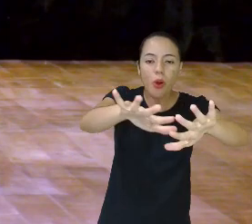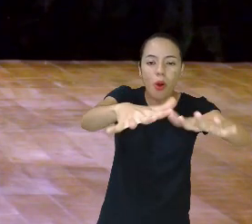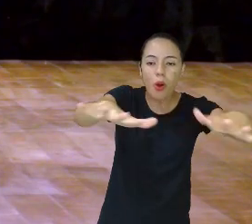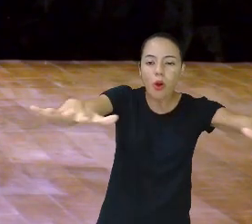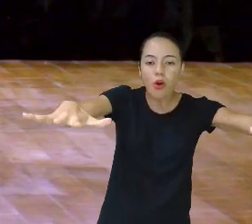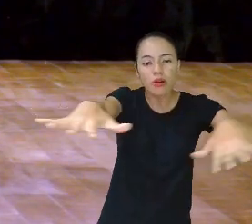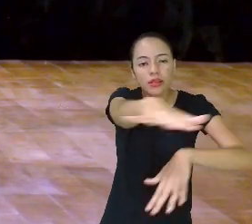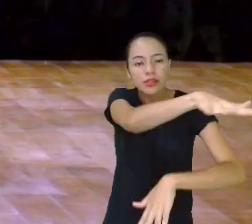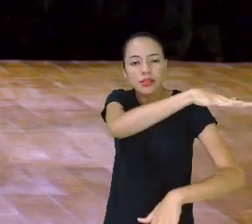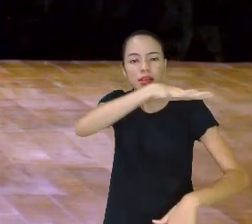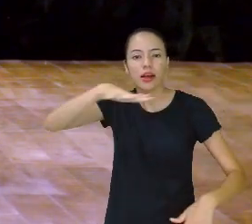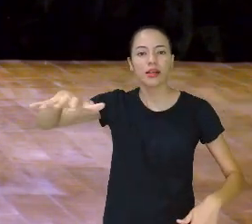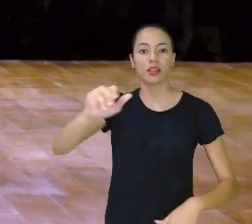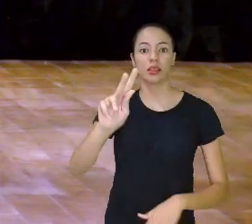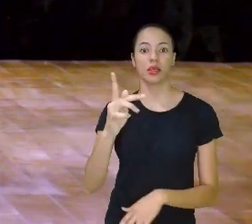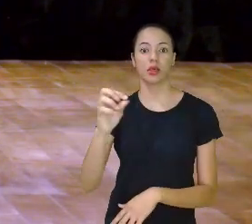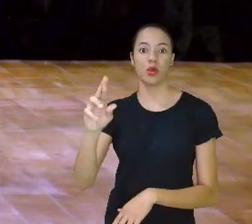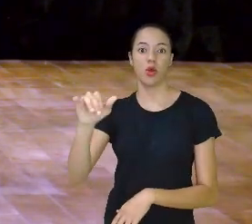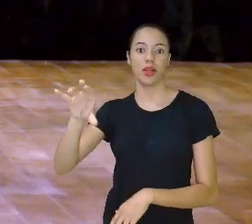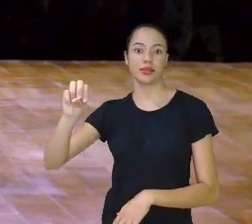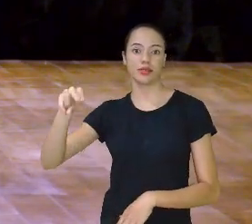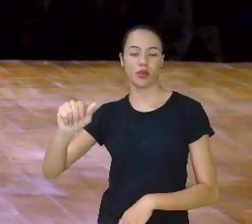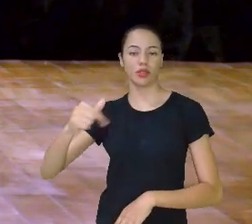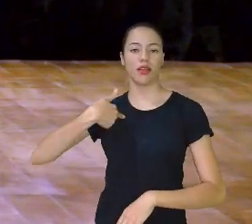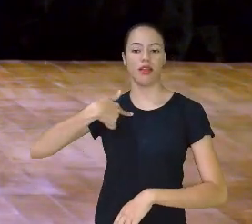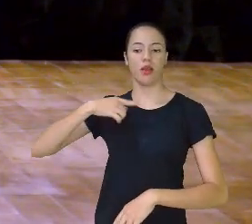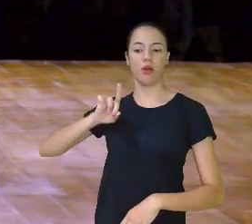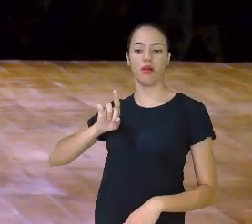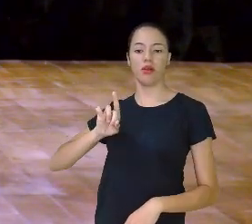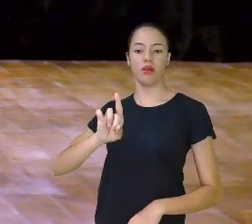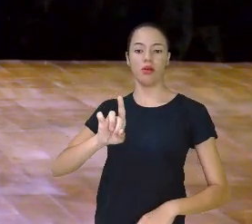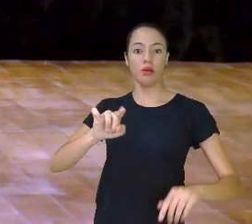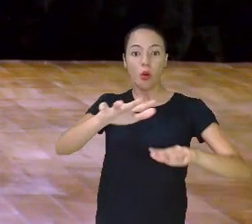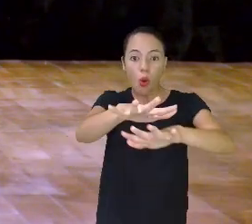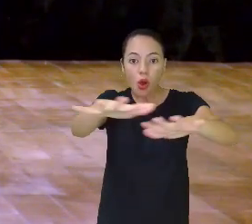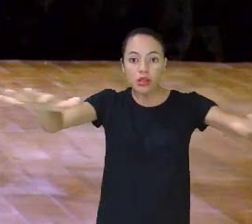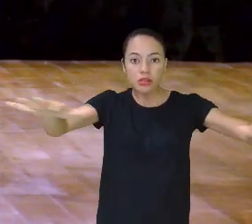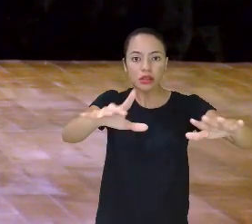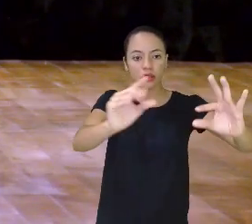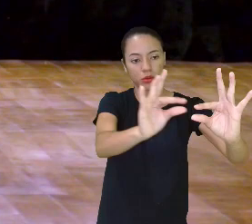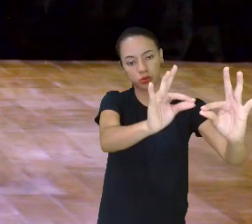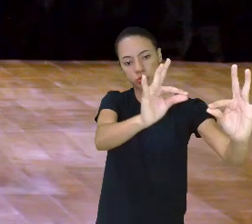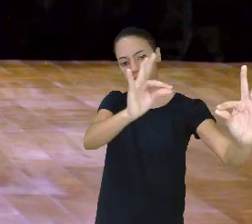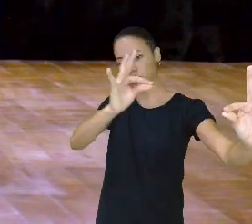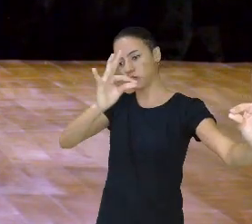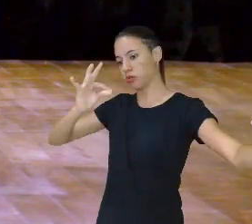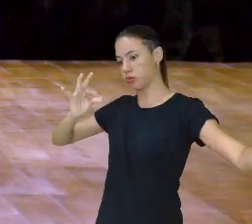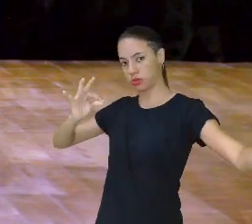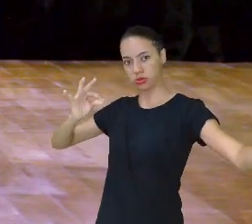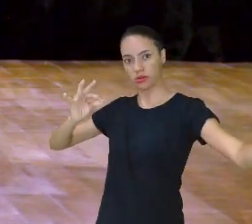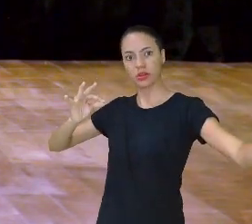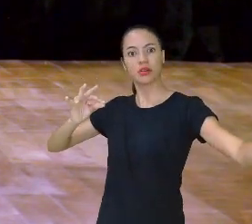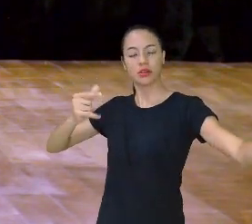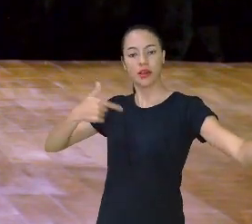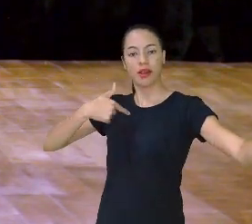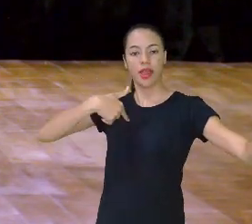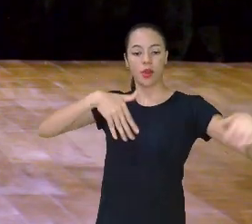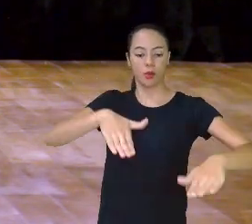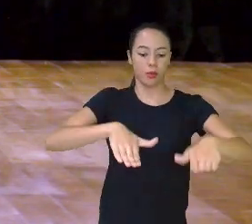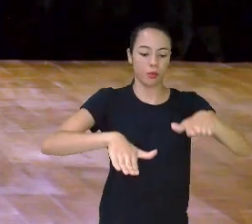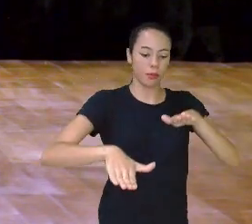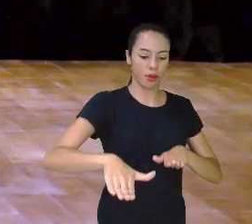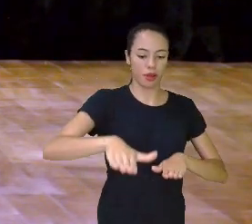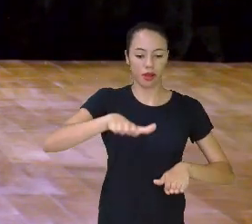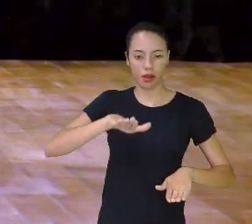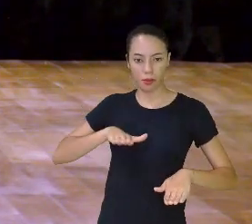eu me aproximo dele 10 metros, ele se distancia de mim 10 metros. Se eu recuo 2 passos, ele